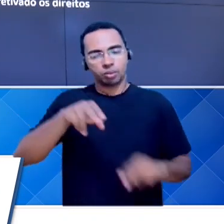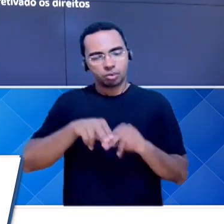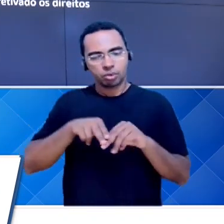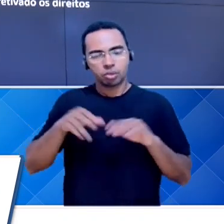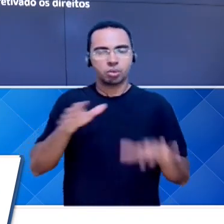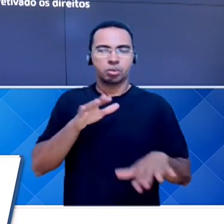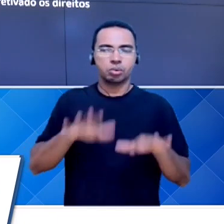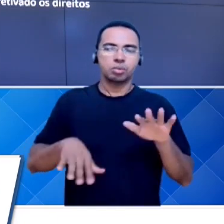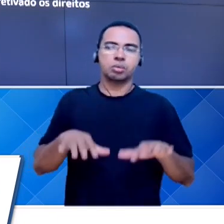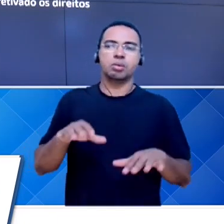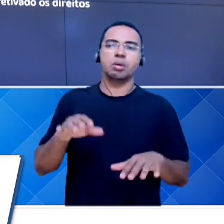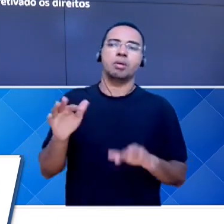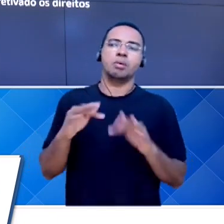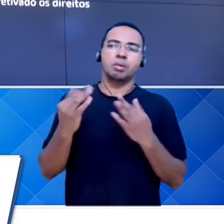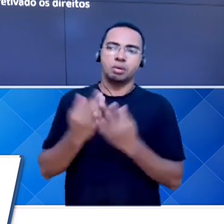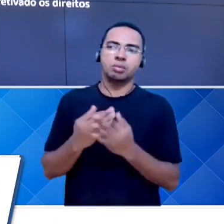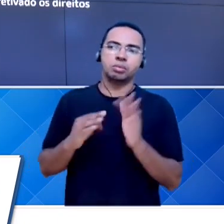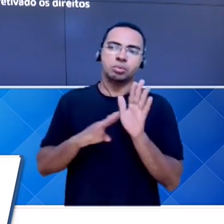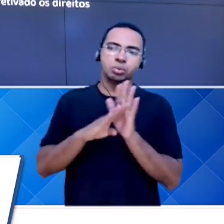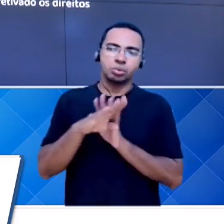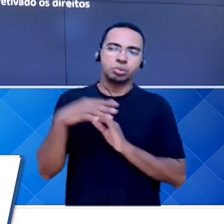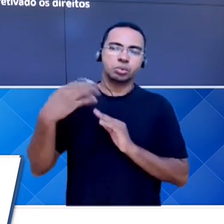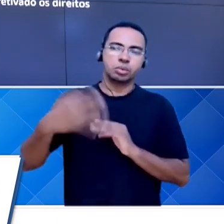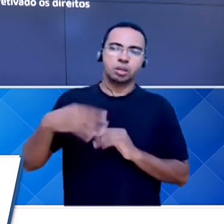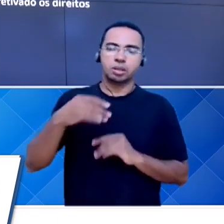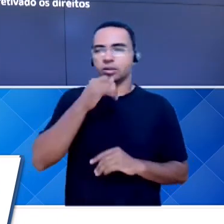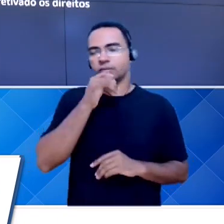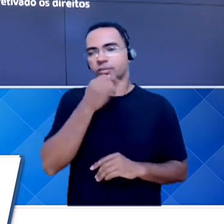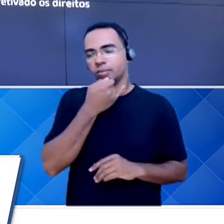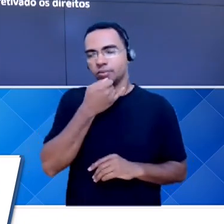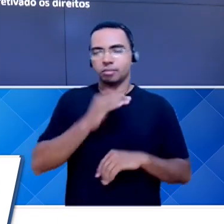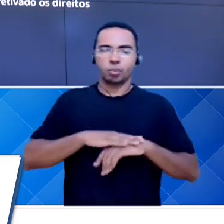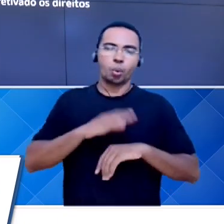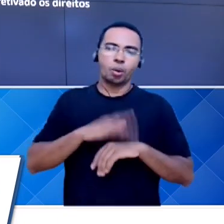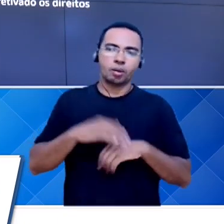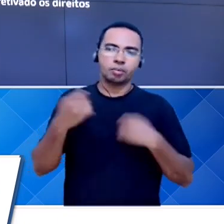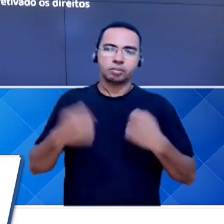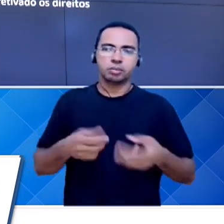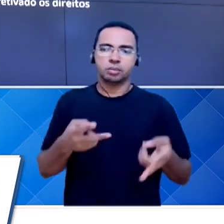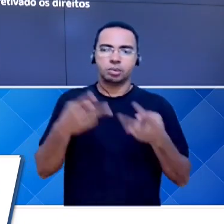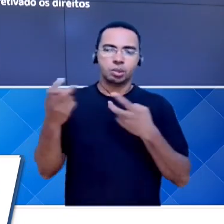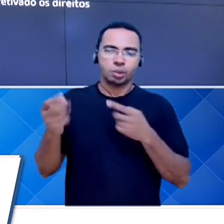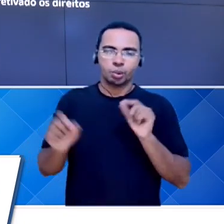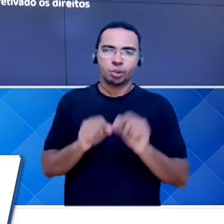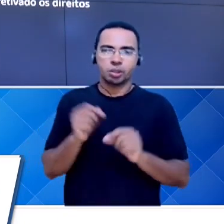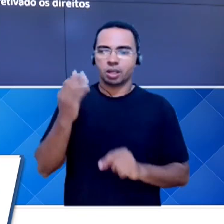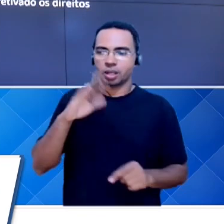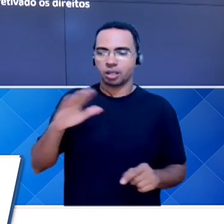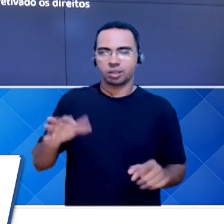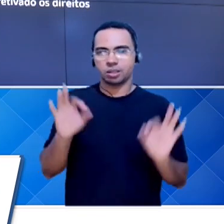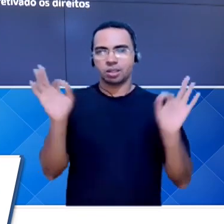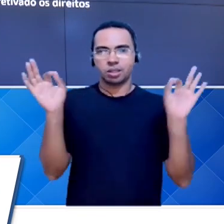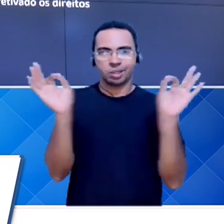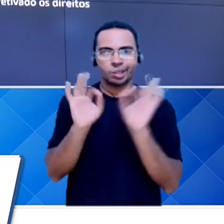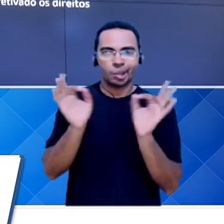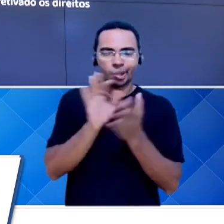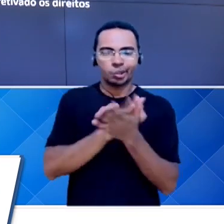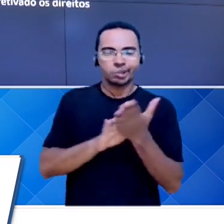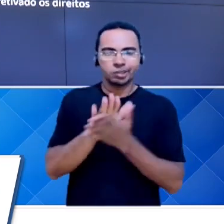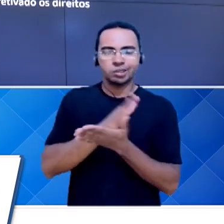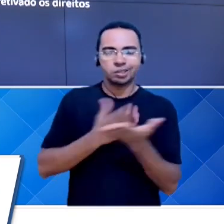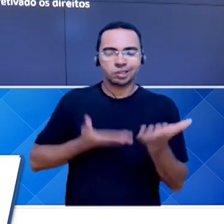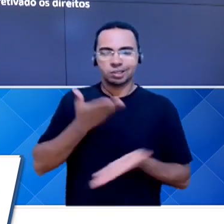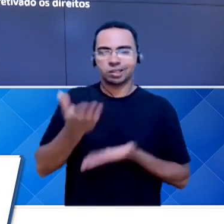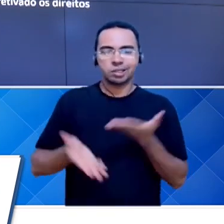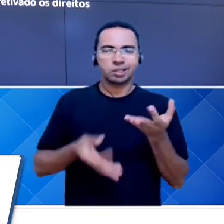um dispêndio muito grande e, infelizmente, na prática, a gente tem observado que as crianças não estão sendo tratadas adequadamente.